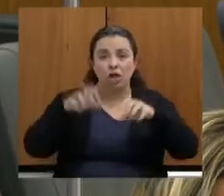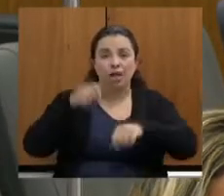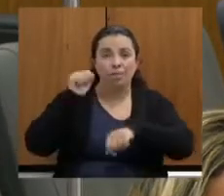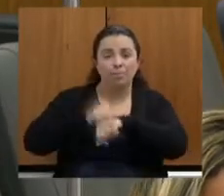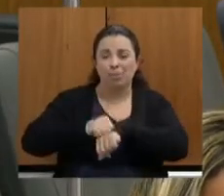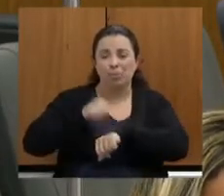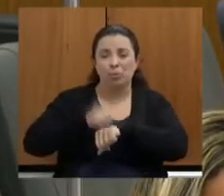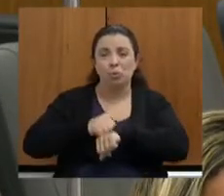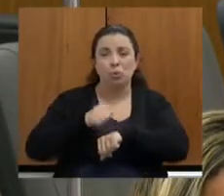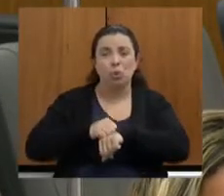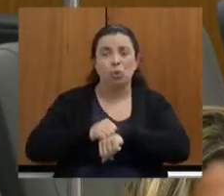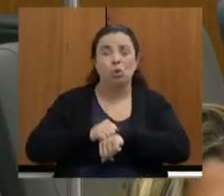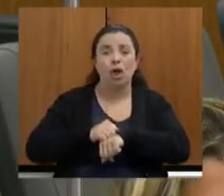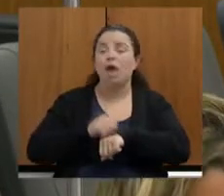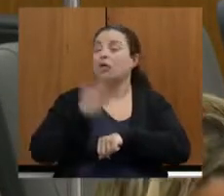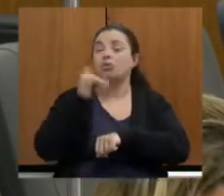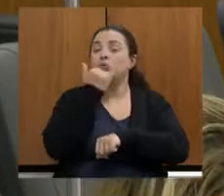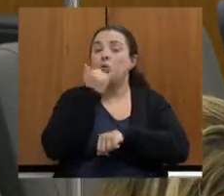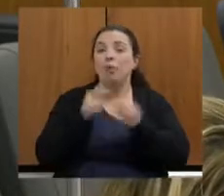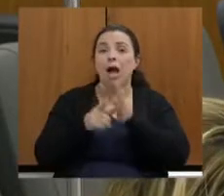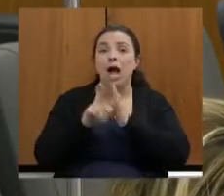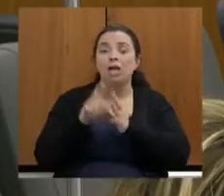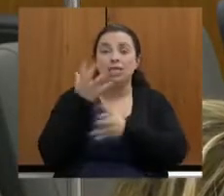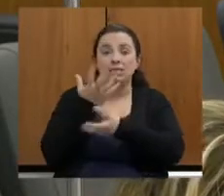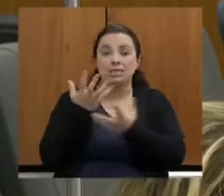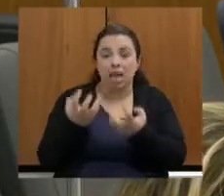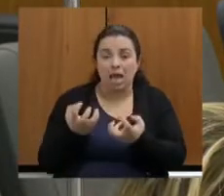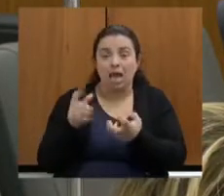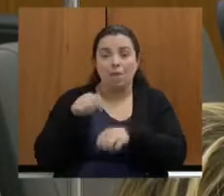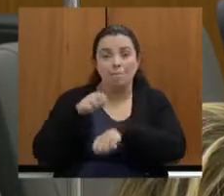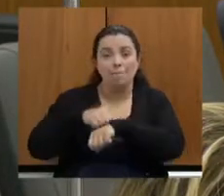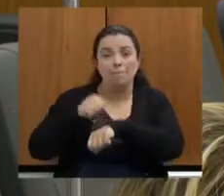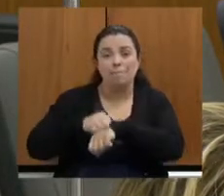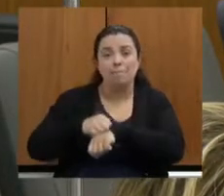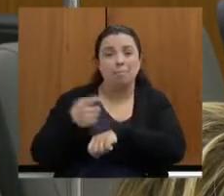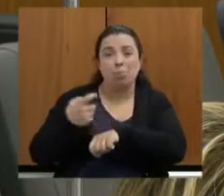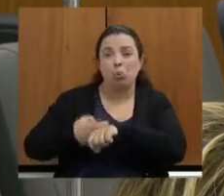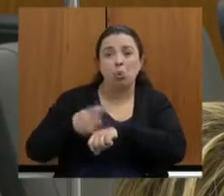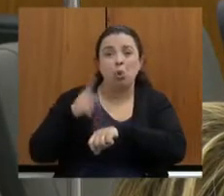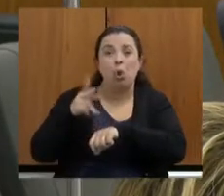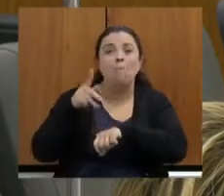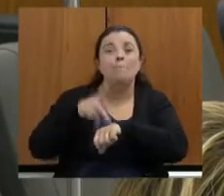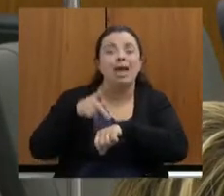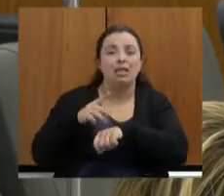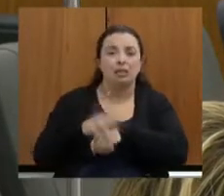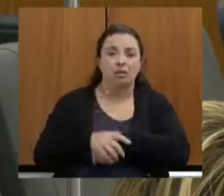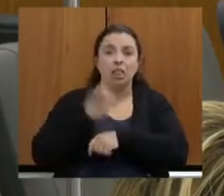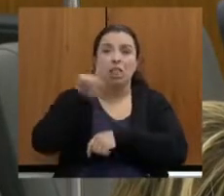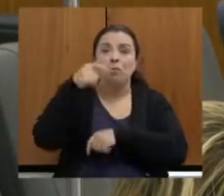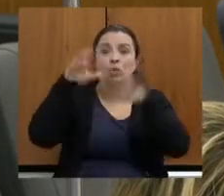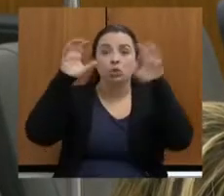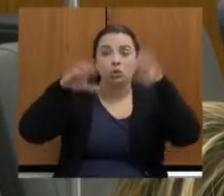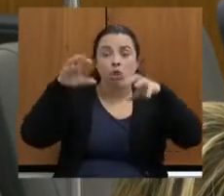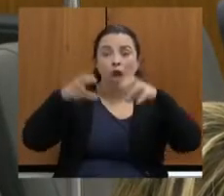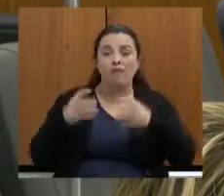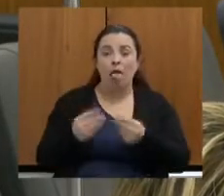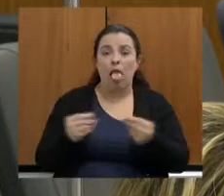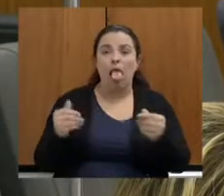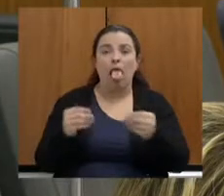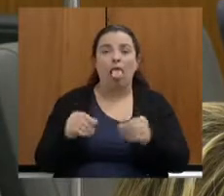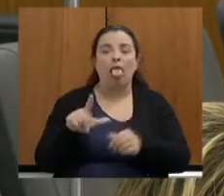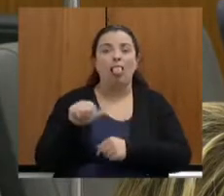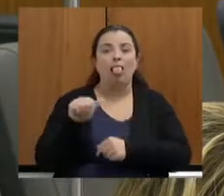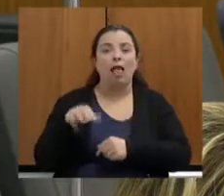aquela aquela lama e tá lá contaminando nossas crianças a neta de 5 anos e tenho medo por ela porque ela já